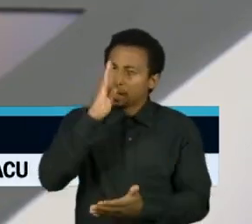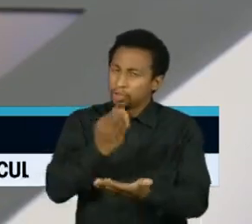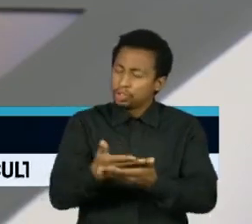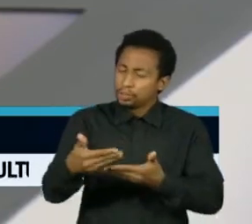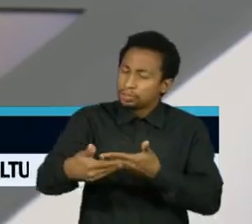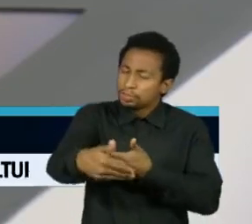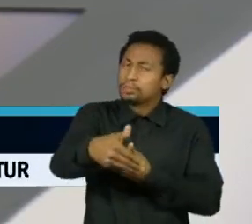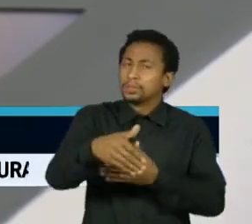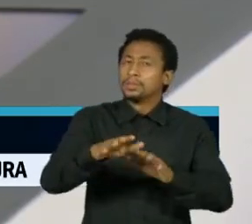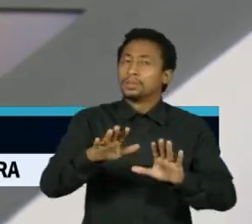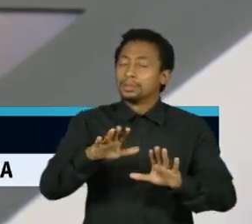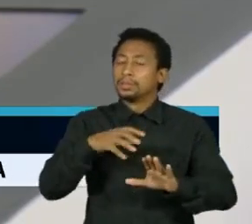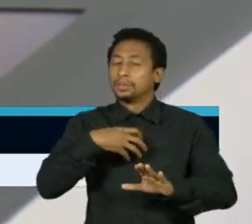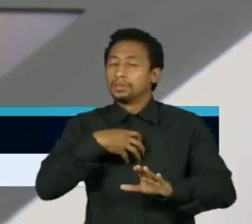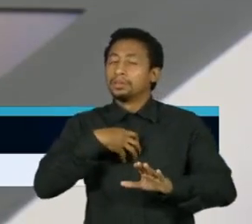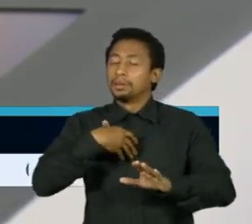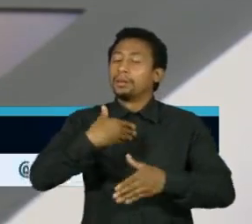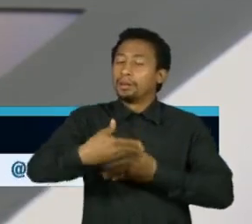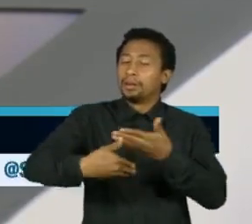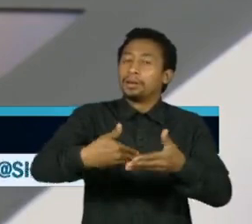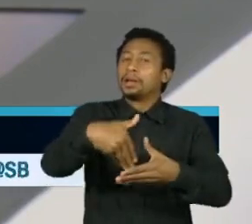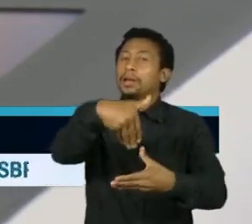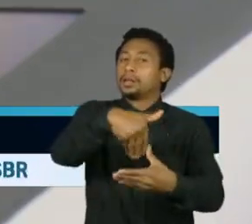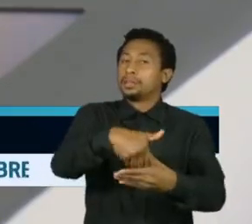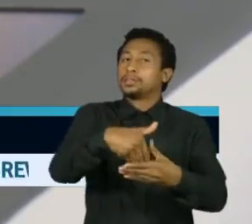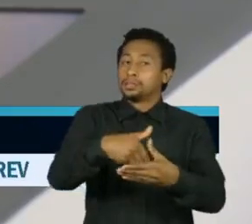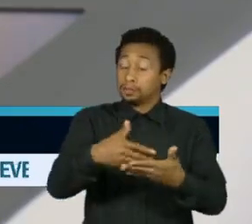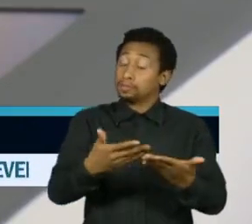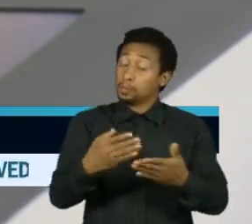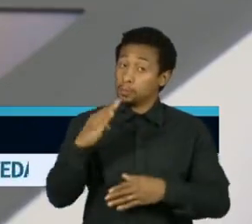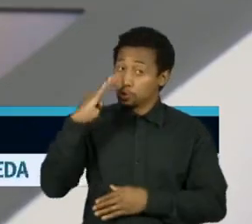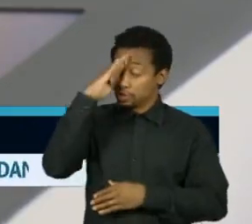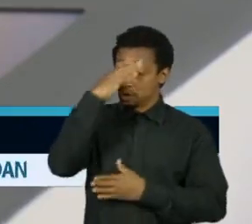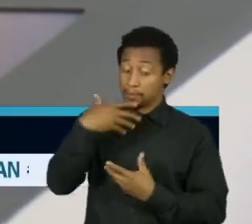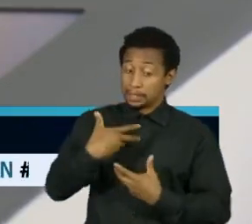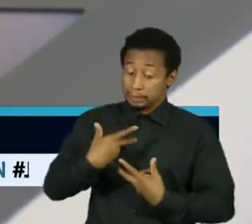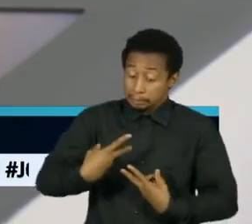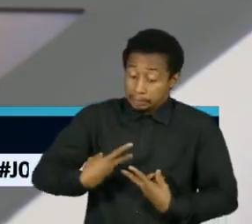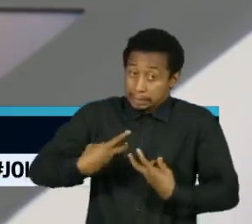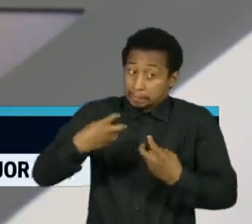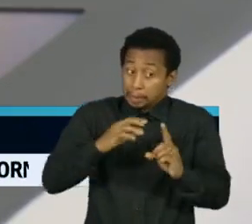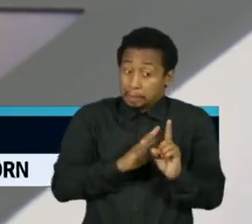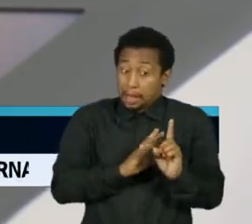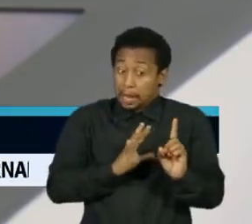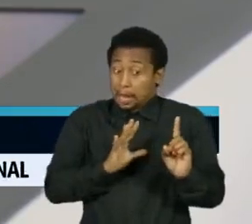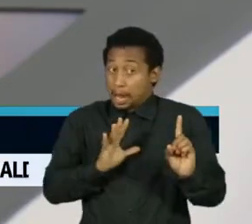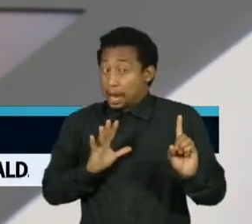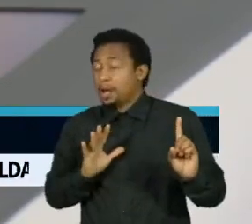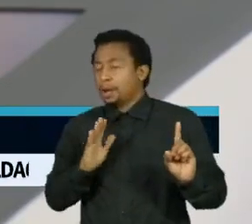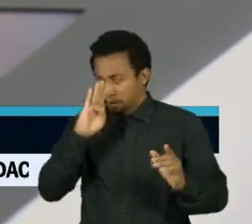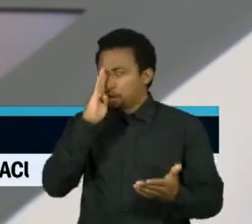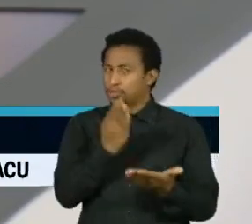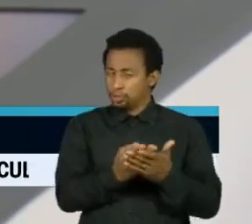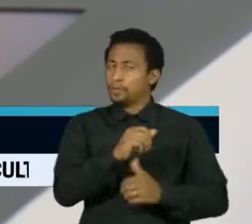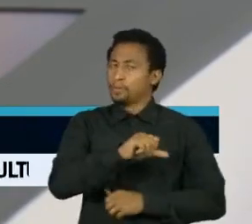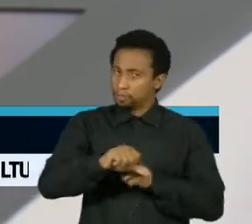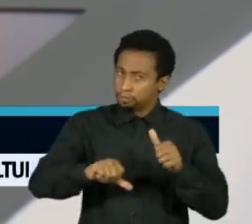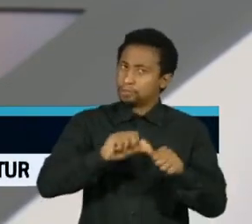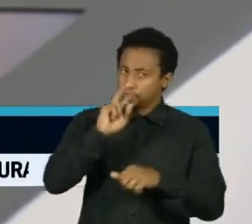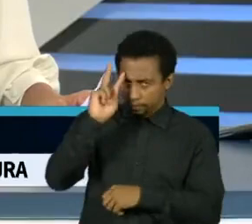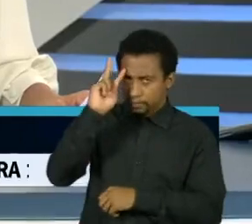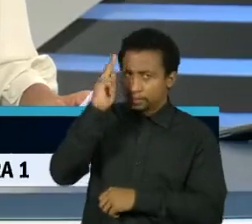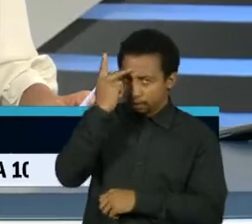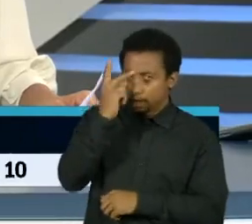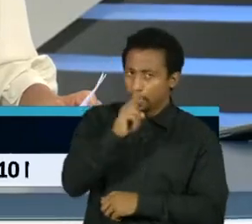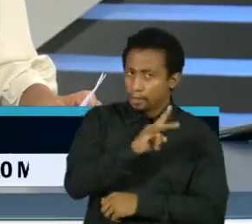Na medida em que ele tomar conhecimento que ele vai ficando para trás, ele deve tirar um pouco o pé do acelerador. De toda maneira, ele vai fazer um